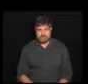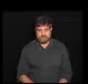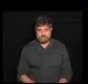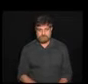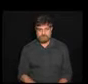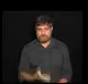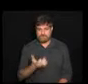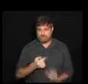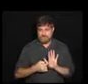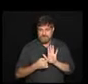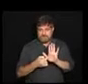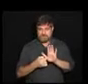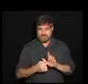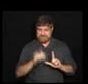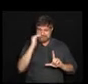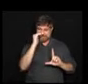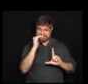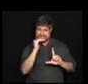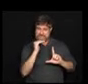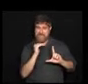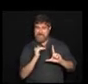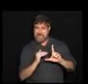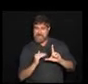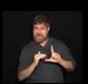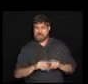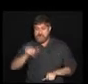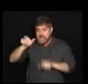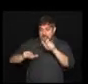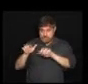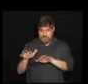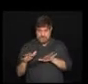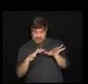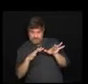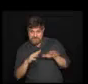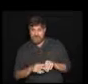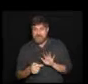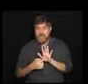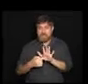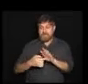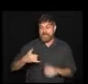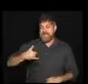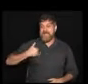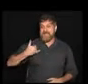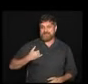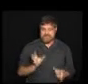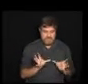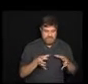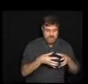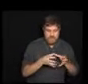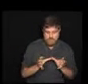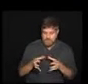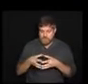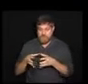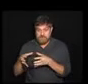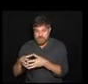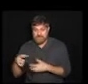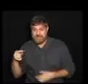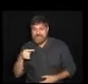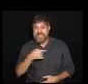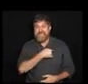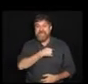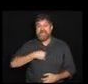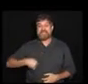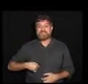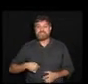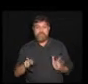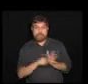E eu queria esse gráfico, muita gente viu essa tabela, que é mortes por faixa etária. Queria falar que é um dado da